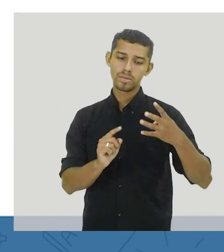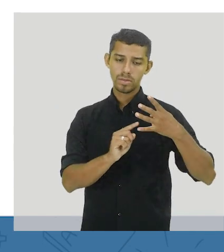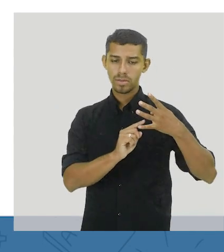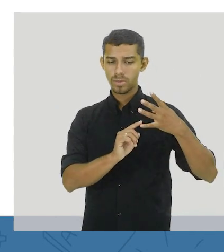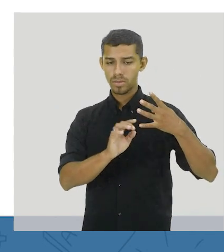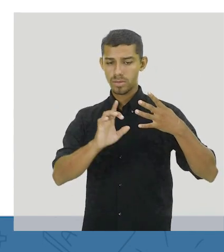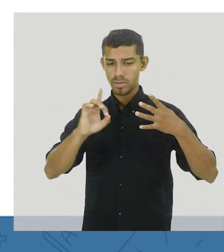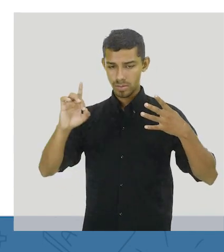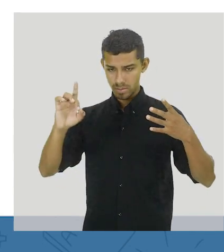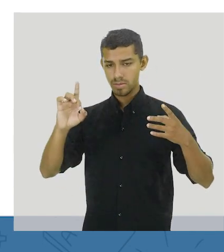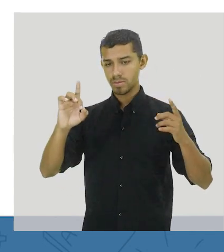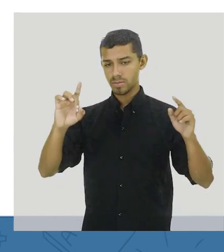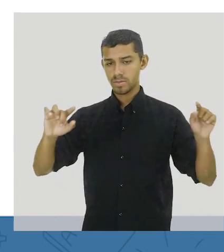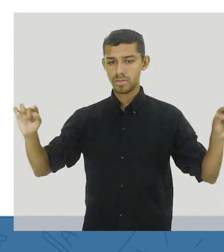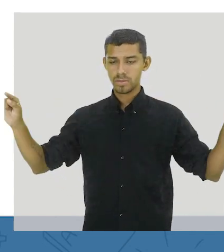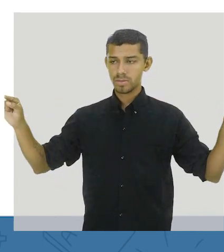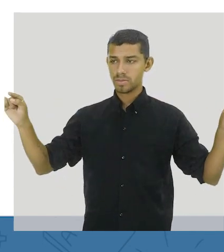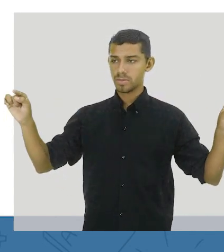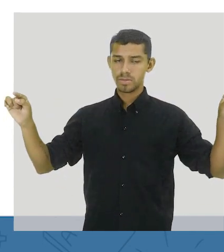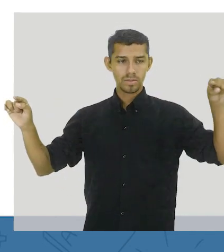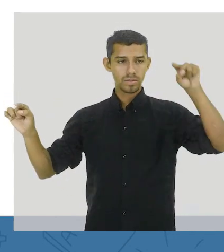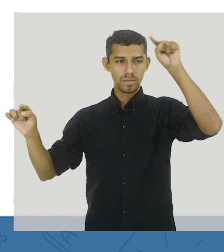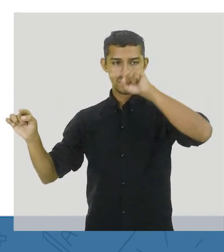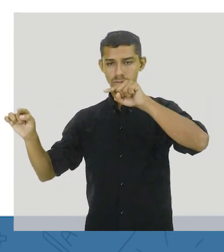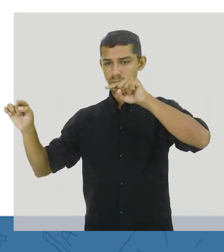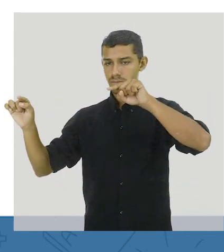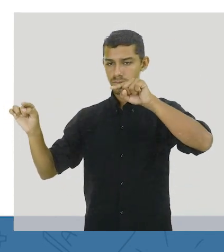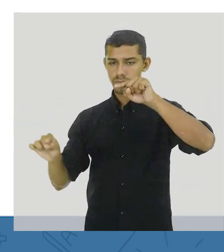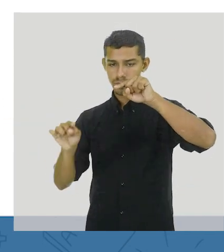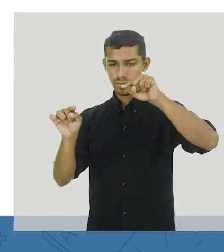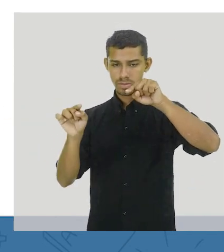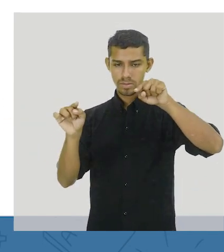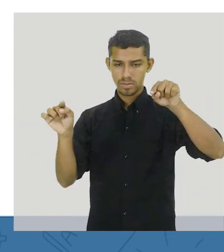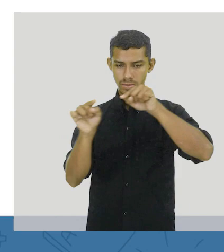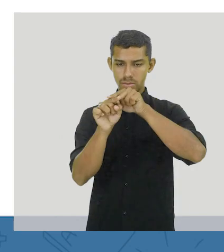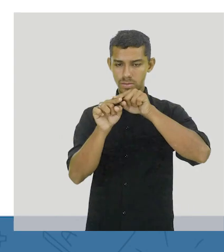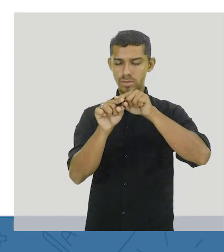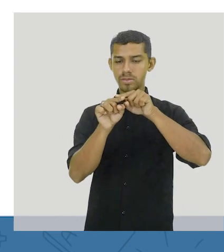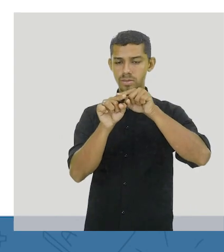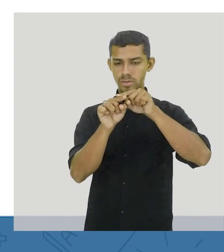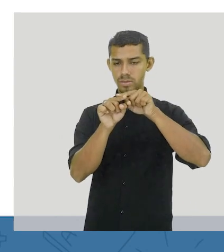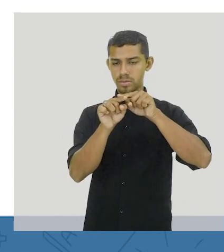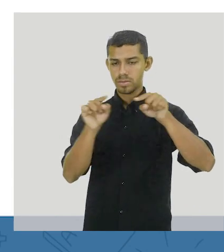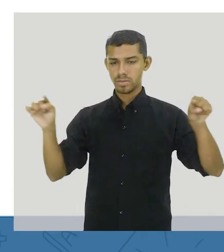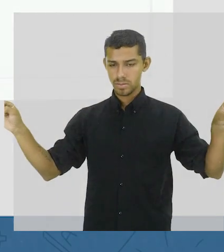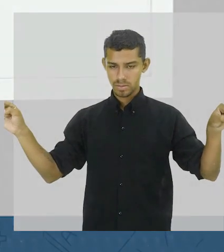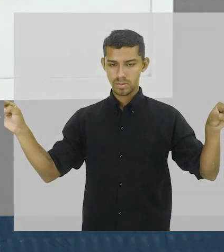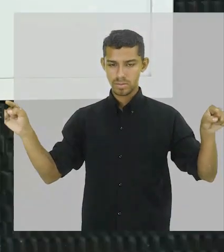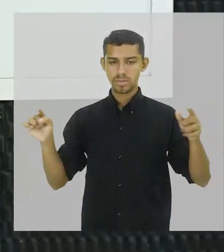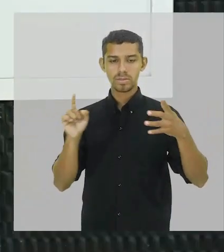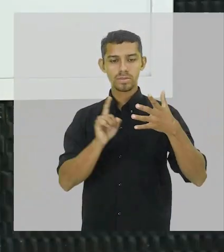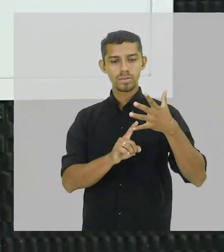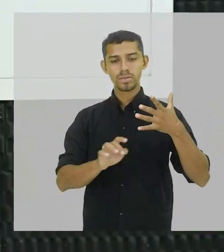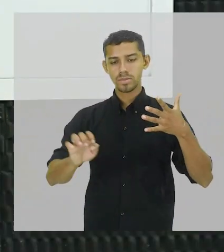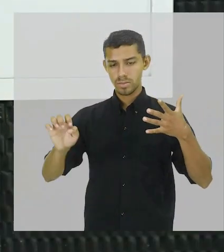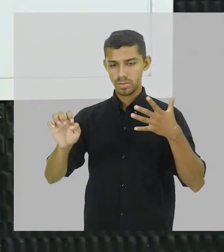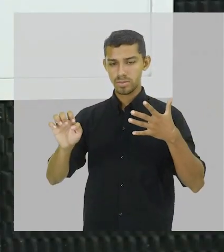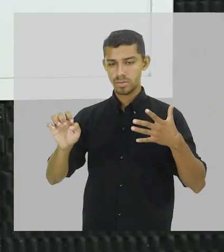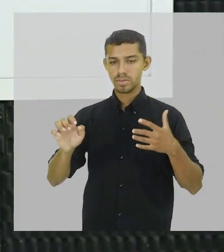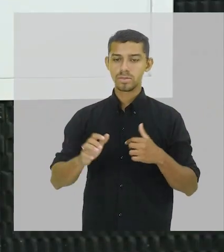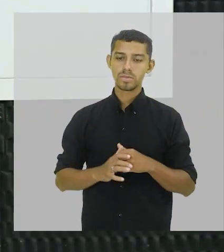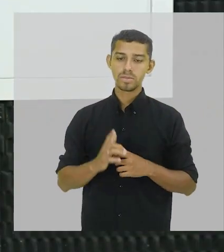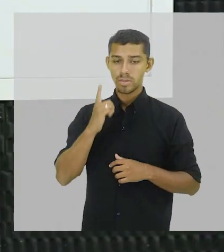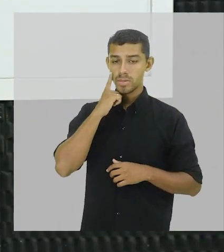interferência destrutiva. E letra E, a difração dos pulsos. Ok? Então vamos ver qual é a